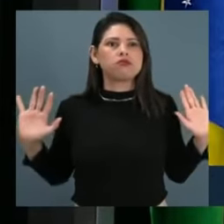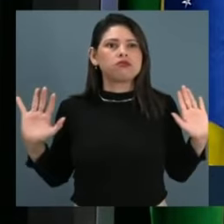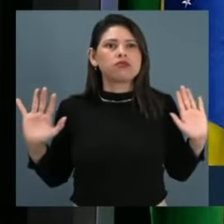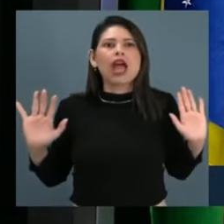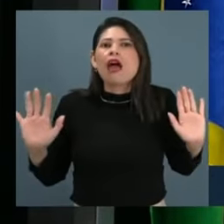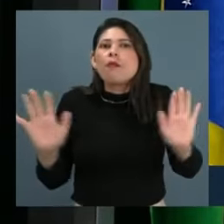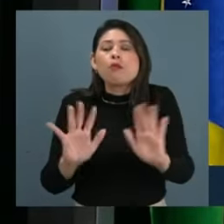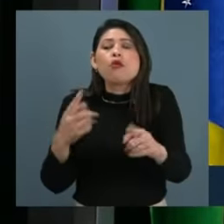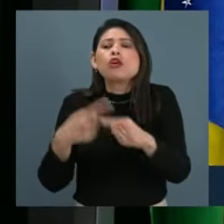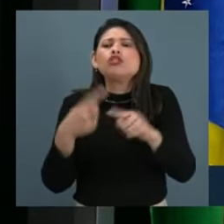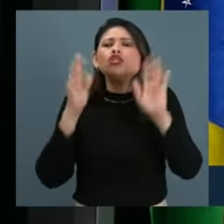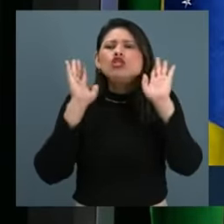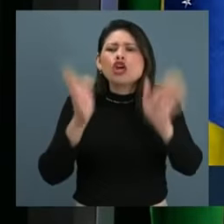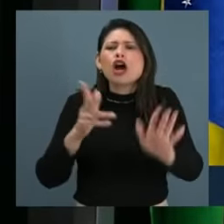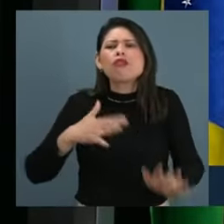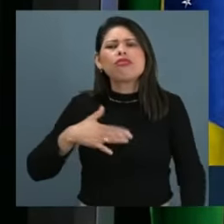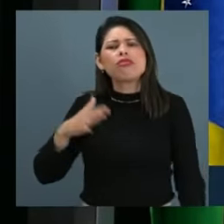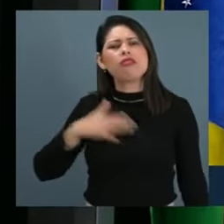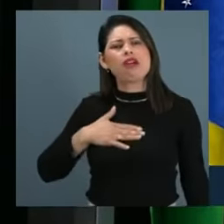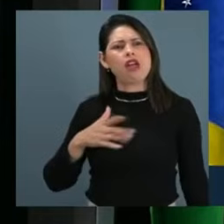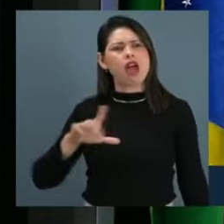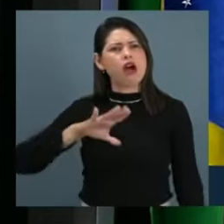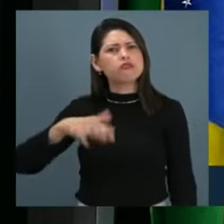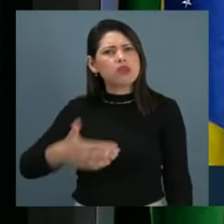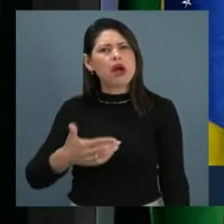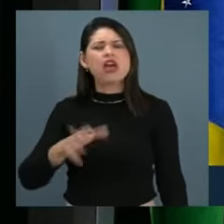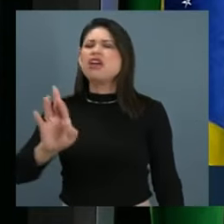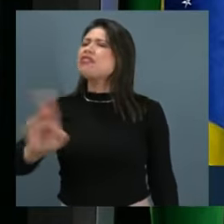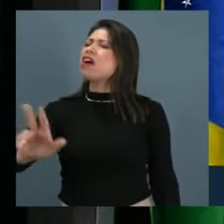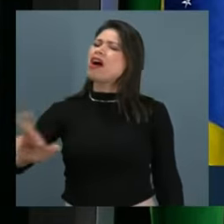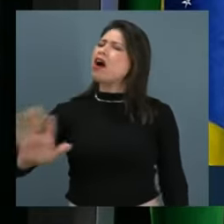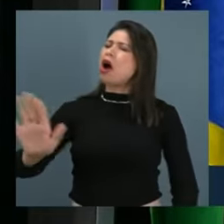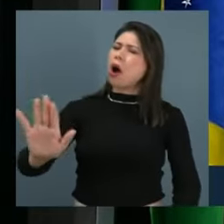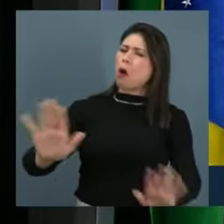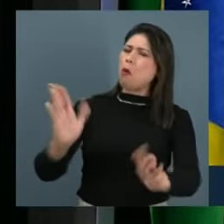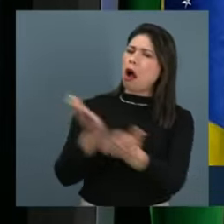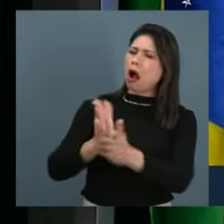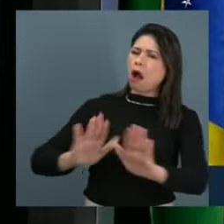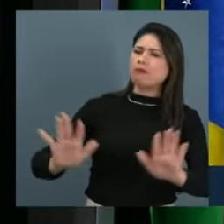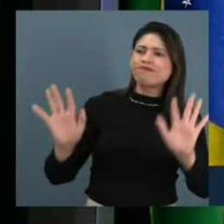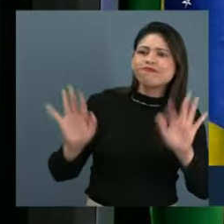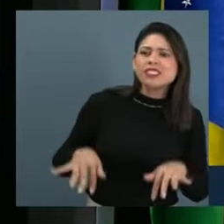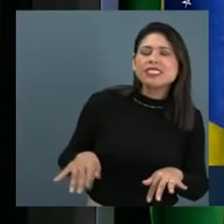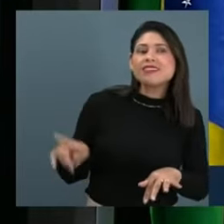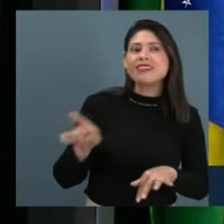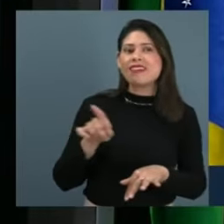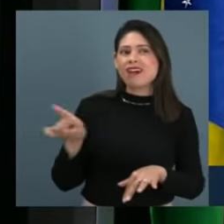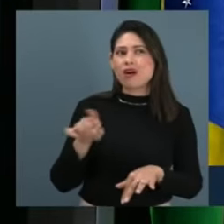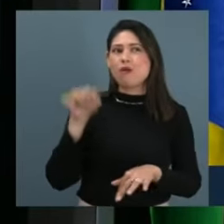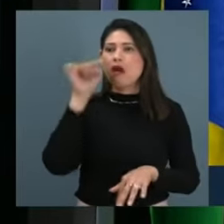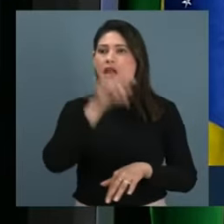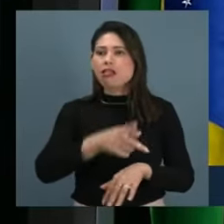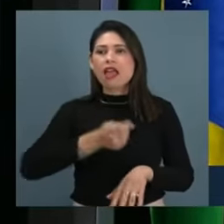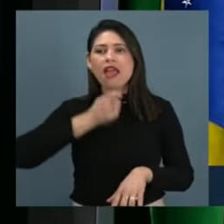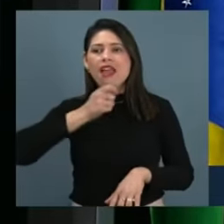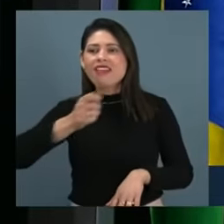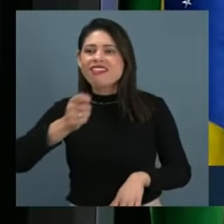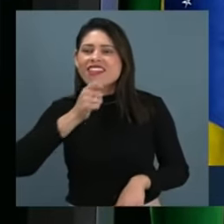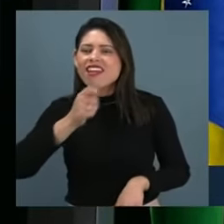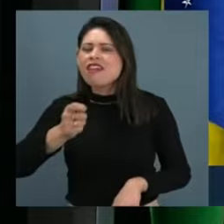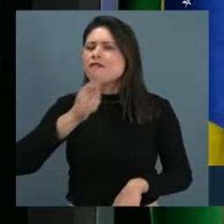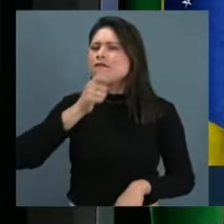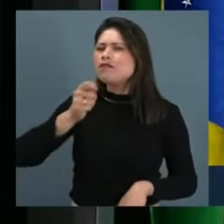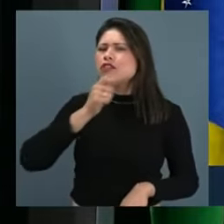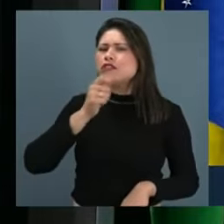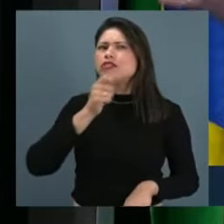porque ele já tem posição. E não fica por isso aí não, senador Cajuru. ele deu entrevistas também ao longo desse